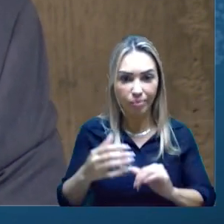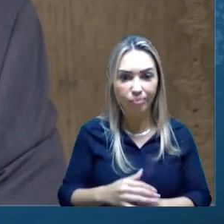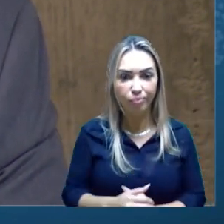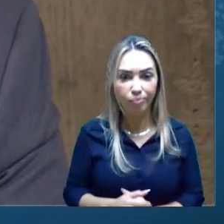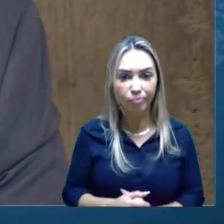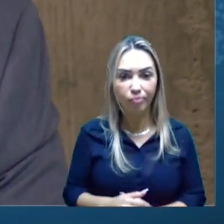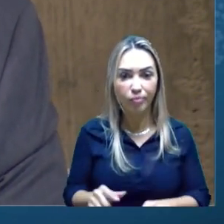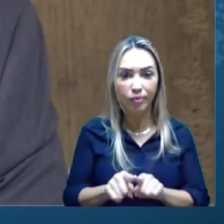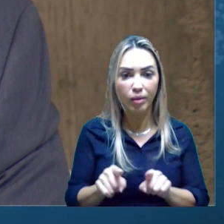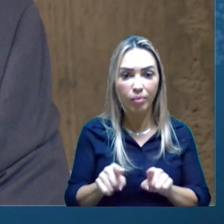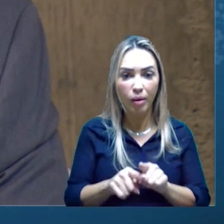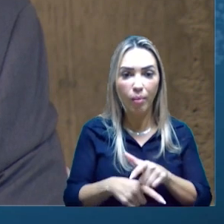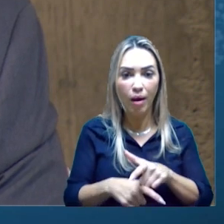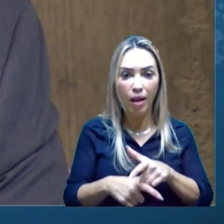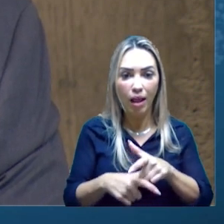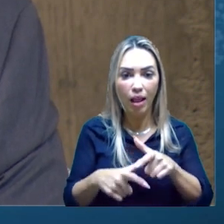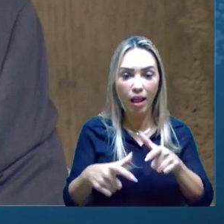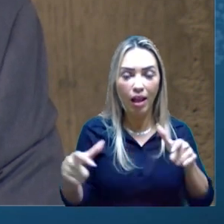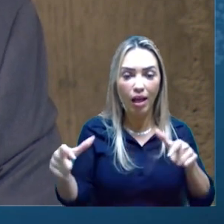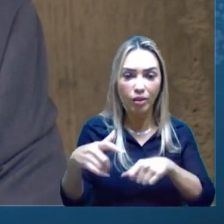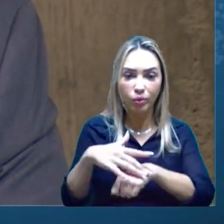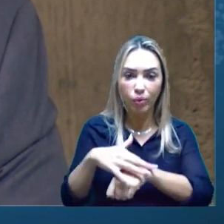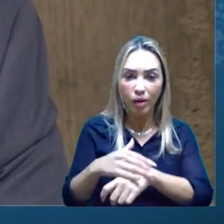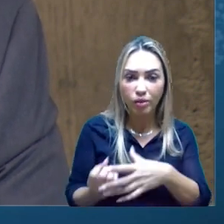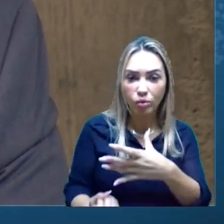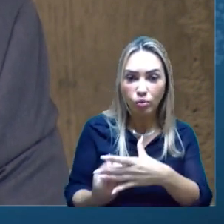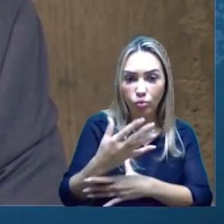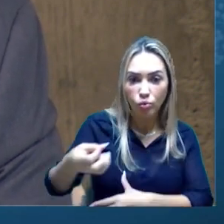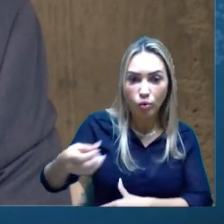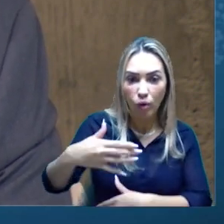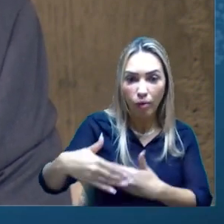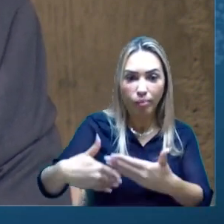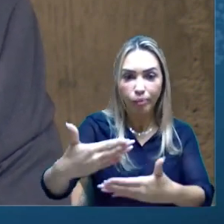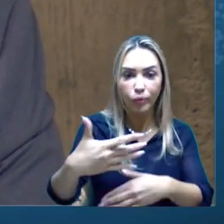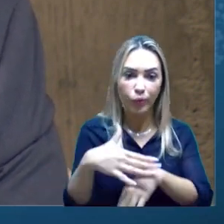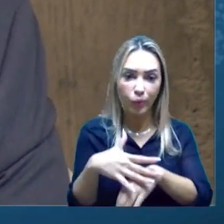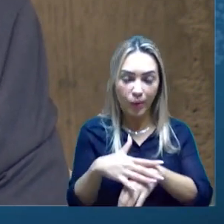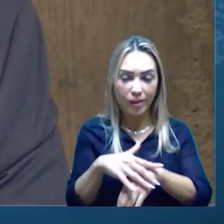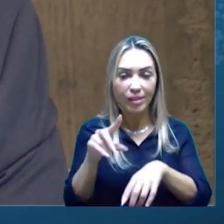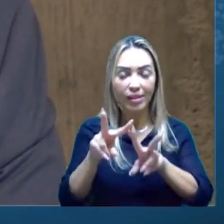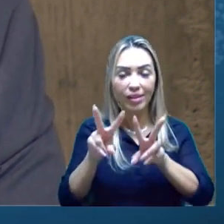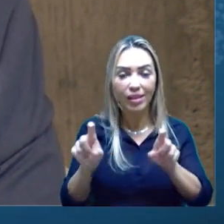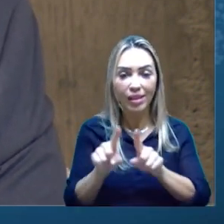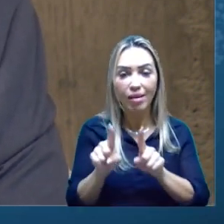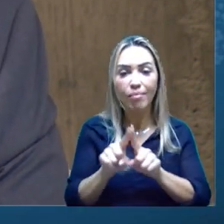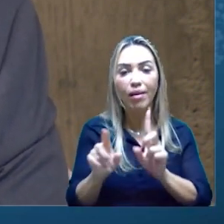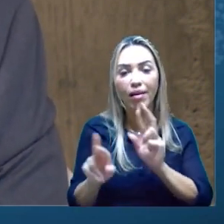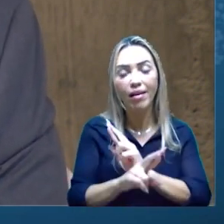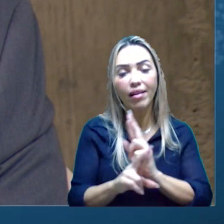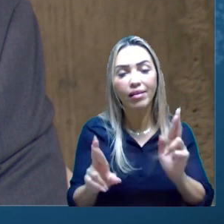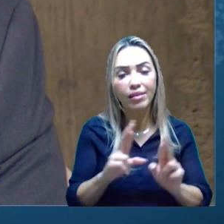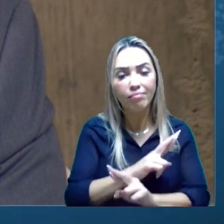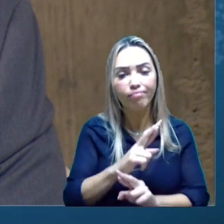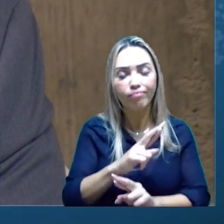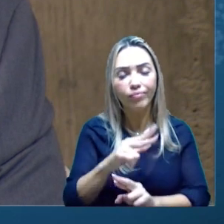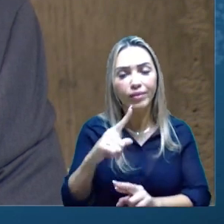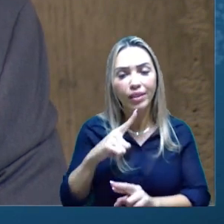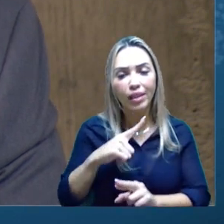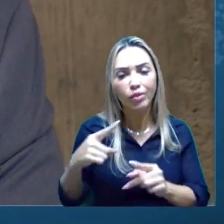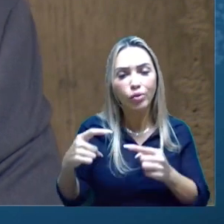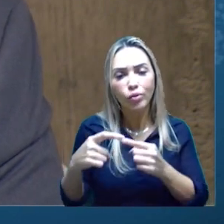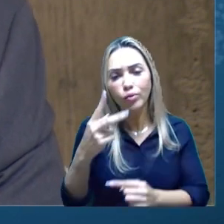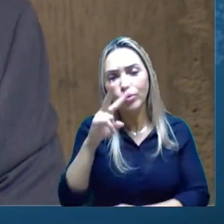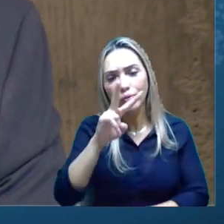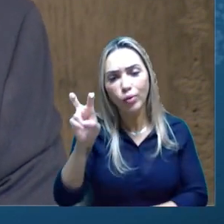aumento de doenças, surgimento de novas doenças, essa relação mais próxima entre o meio